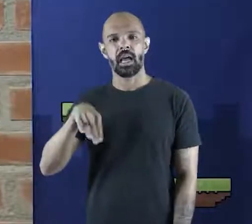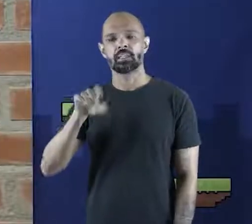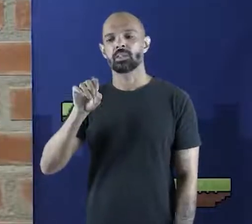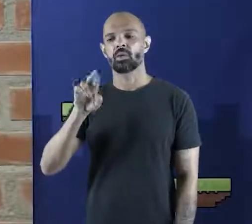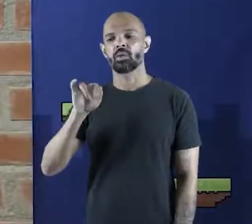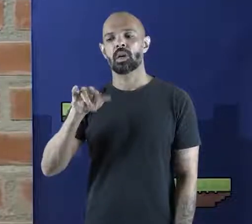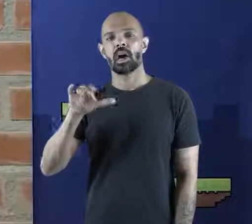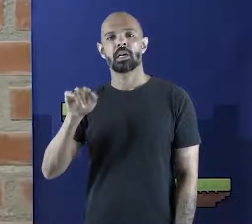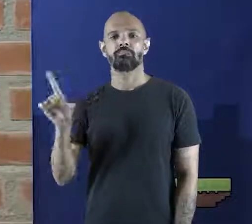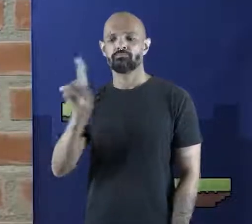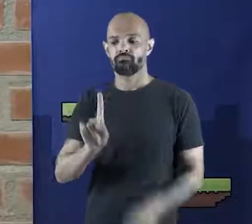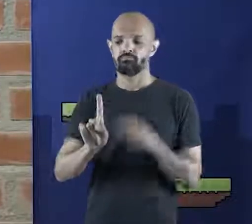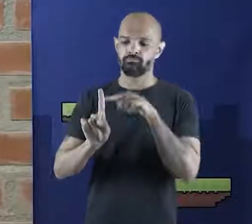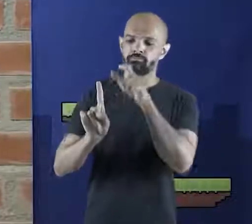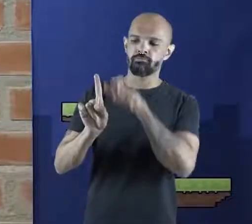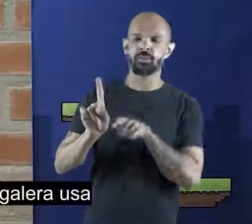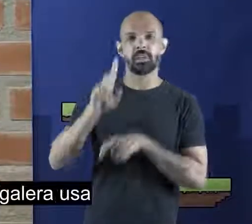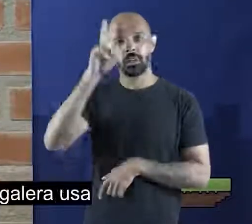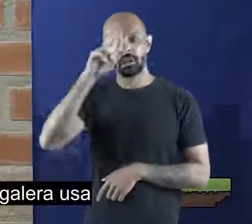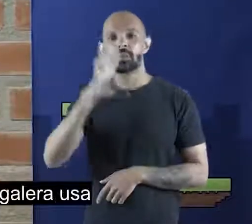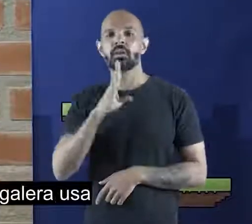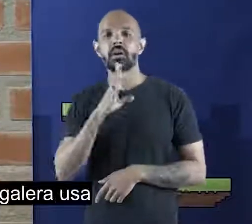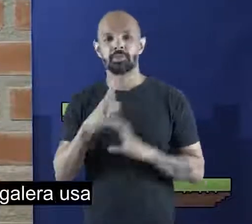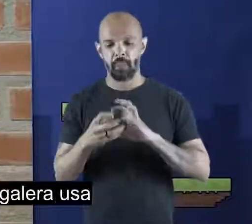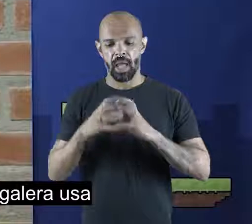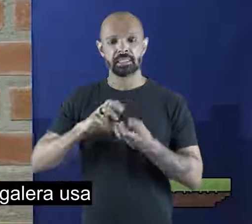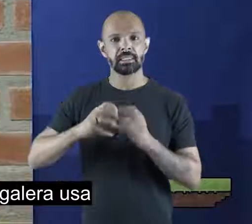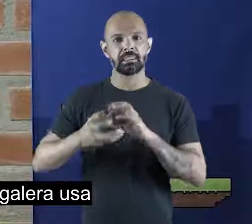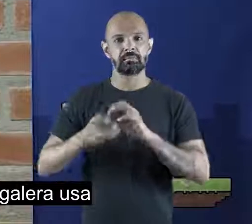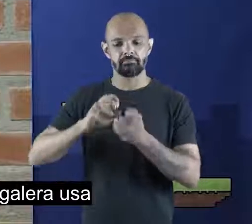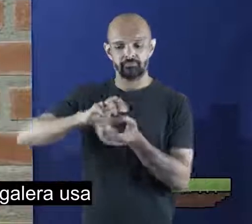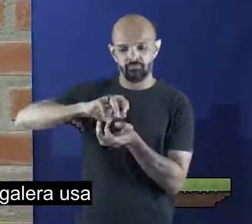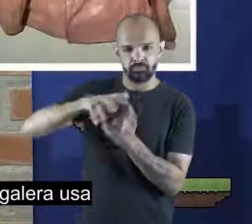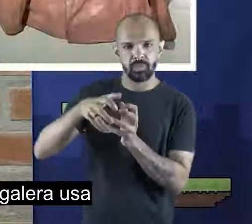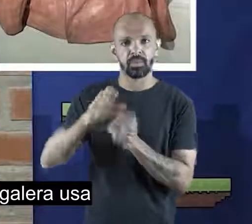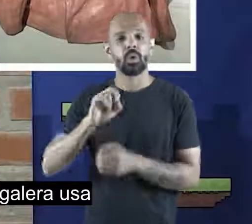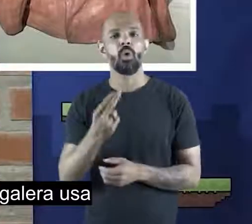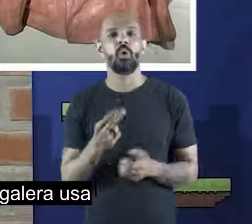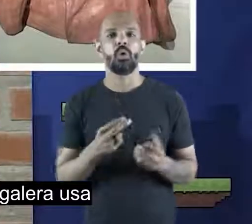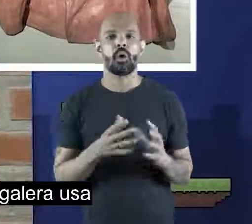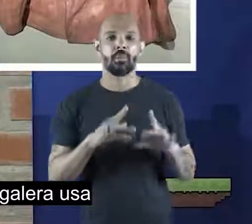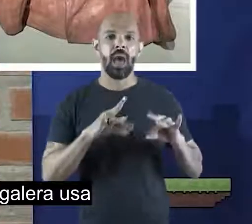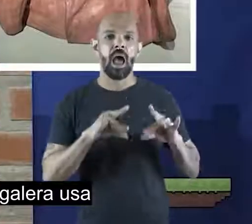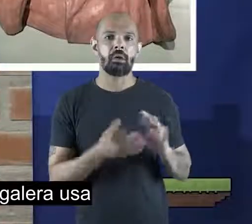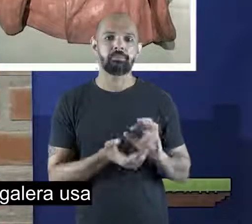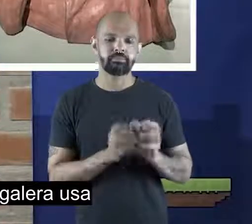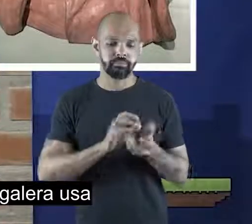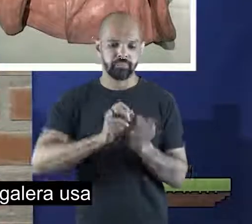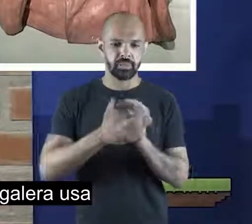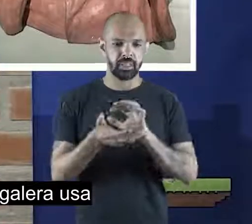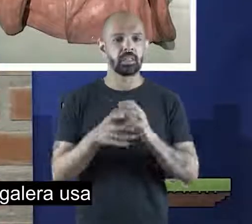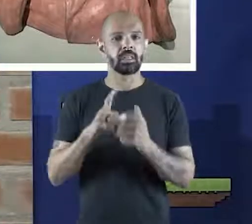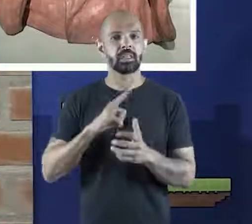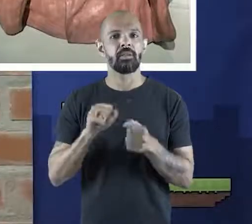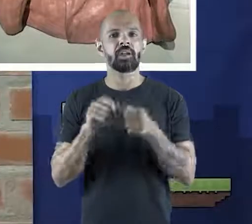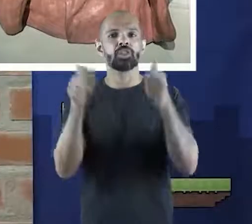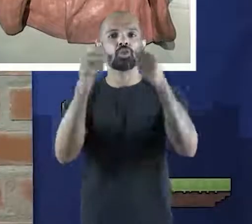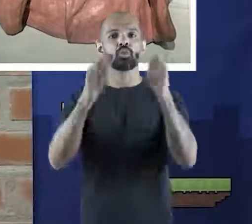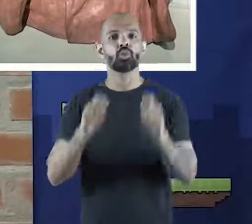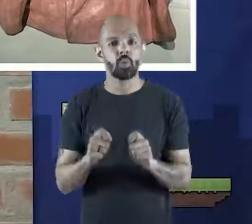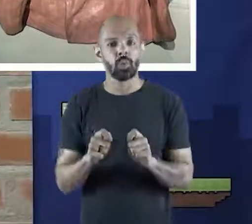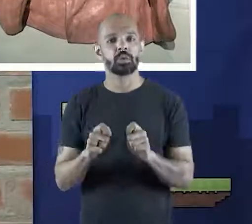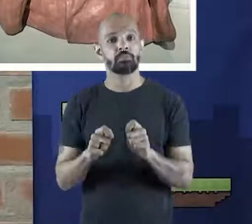fazendo personagens, lembra muito a modelagem com massinha, ou com barro, ou com aquela plasticina que o pessoal usa para fazer